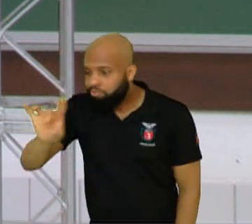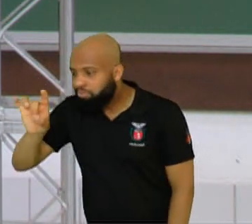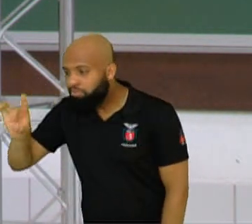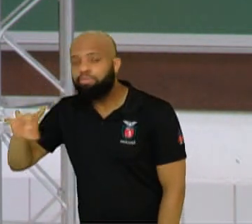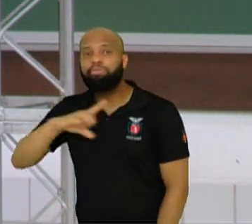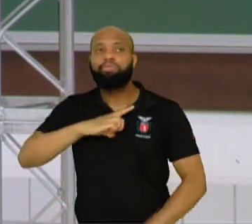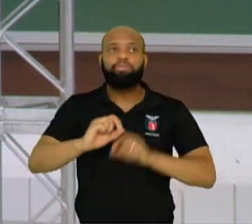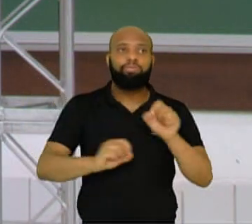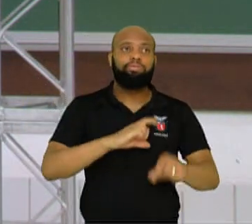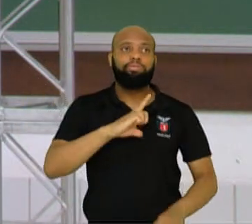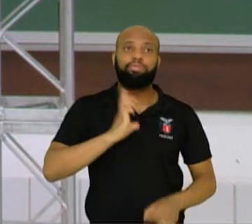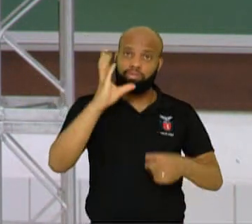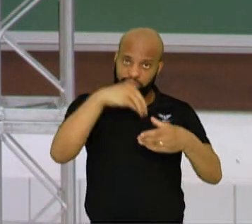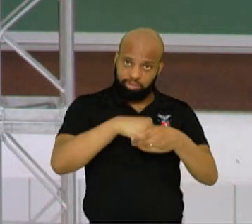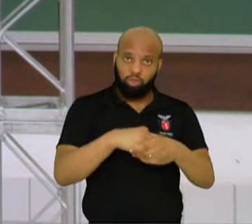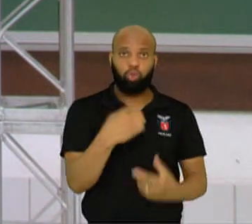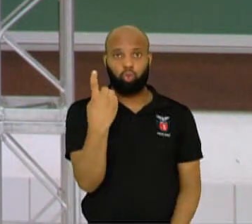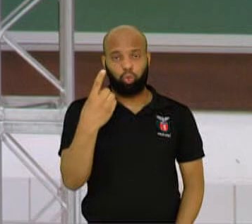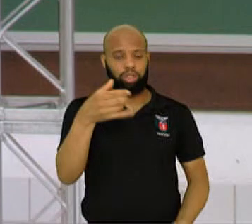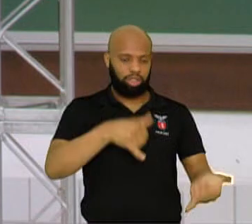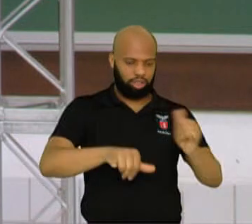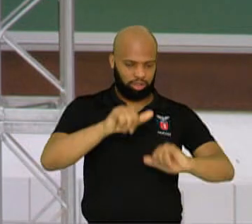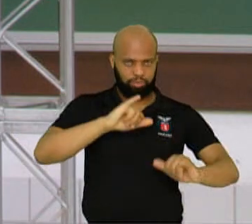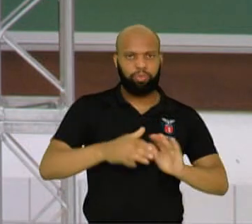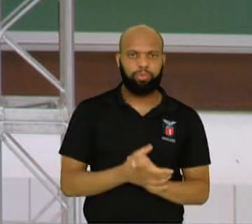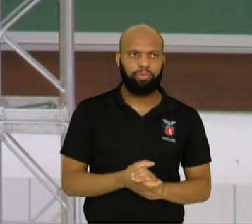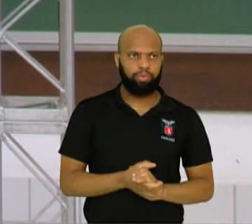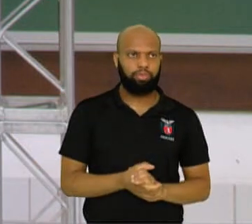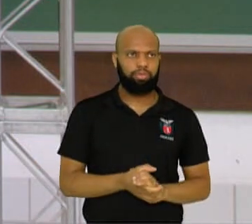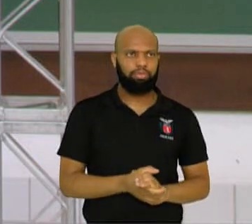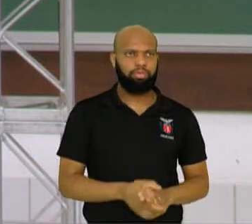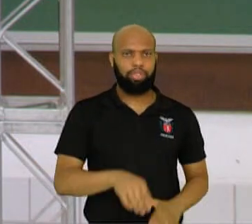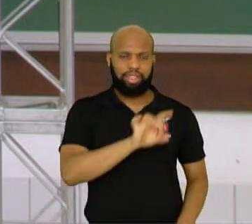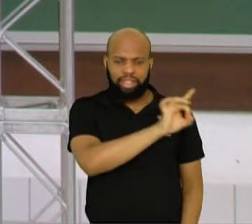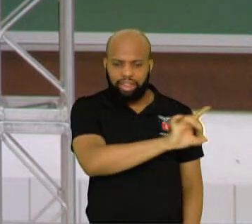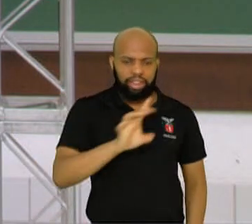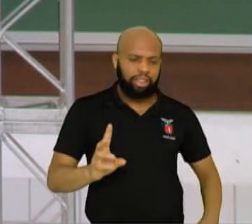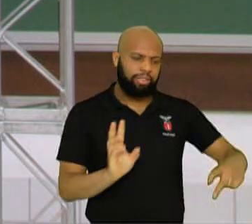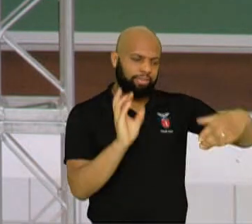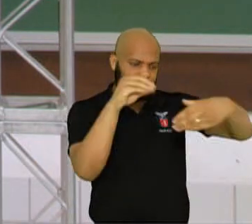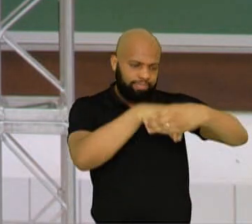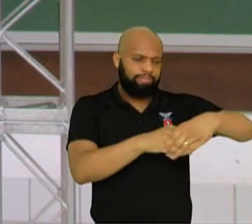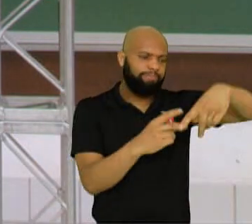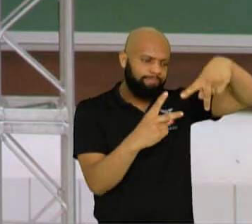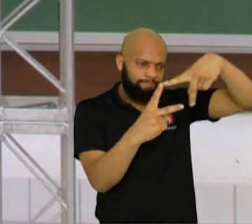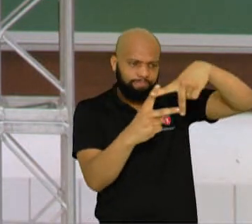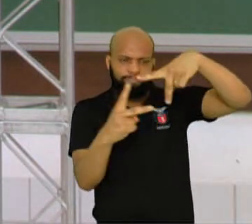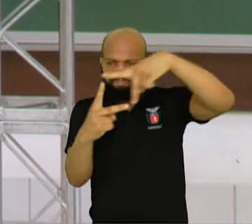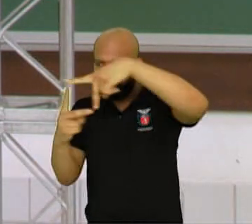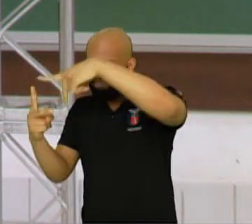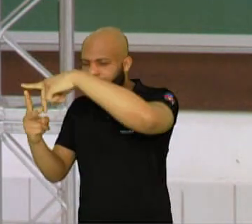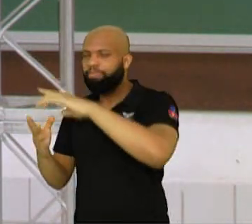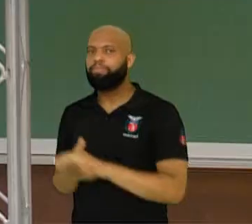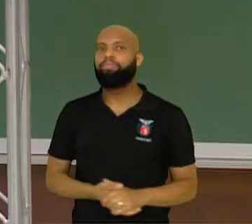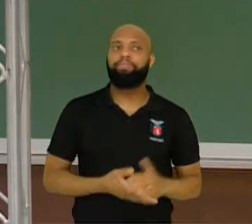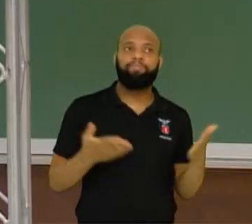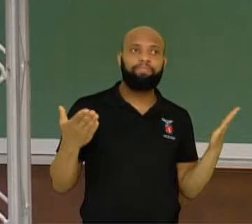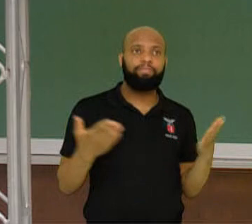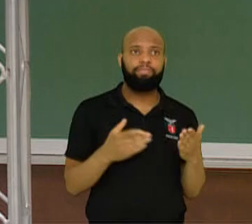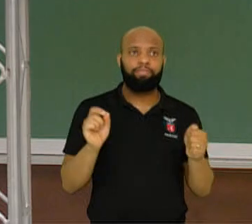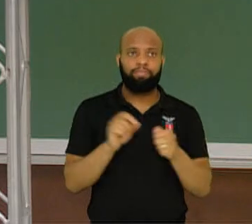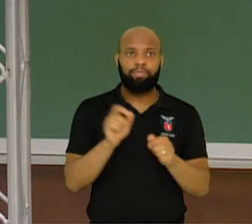desse fica um elemento químico. Não tinha, claro, cada um no seu quadrado? Cada elemento vai ficar no seu quadrado. Então agora eu